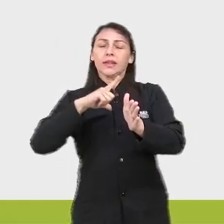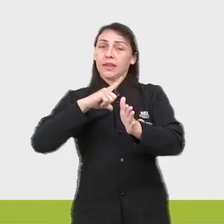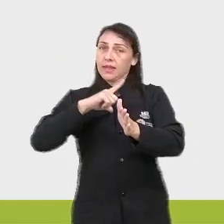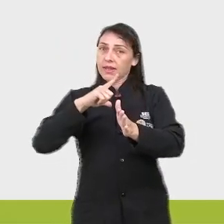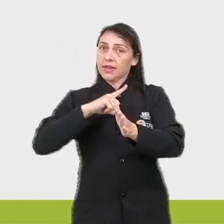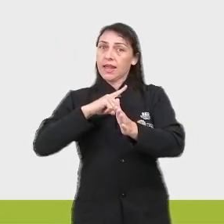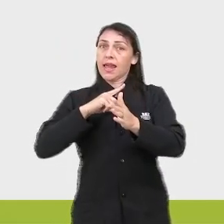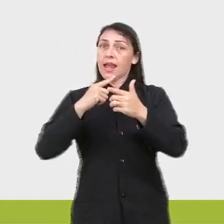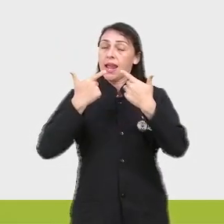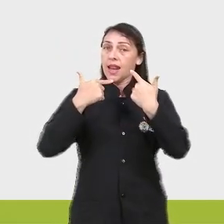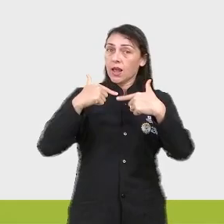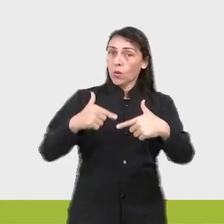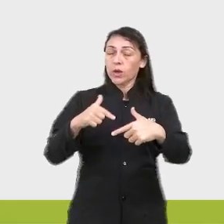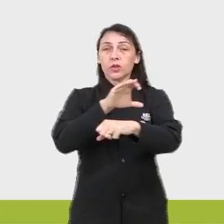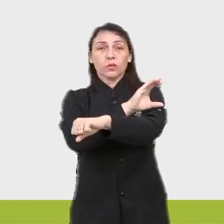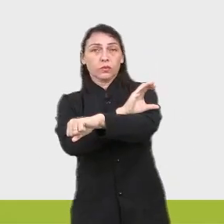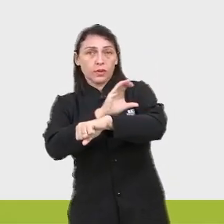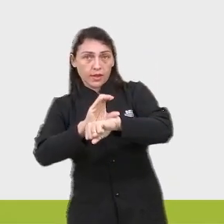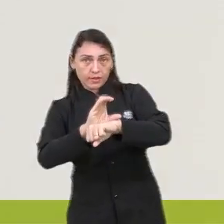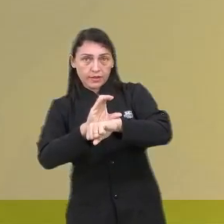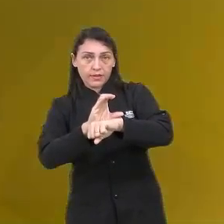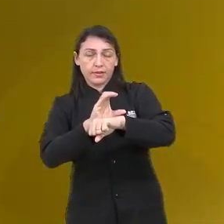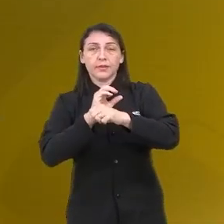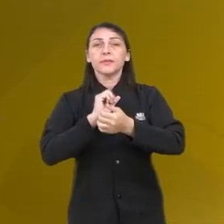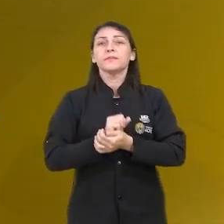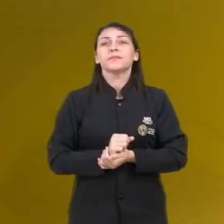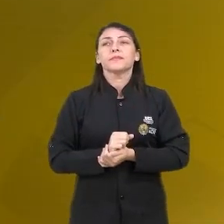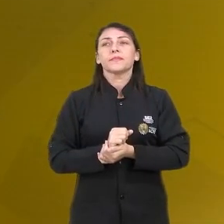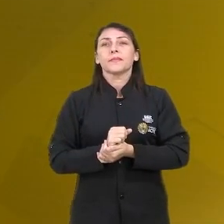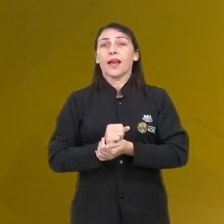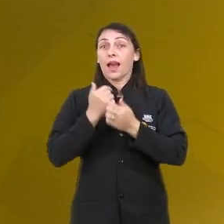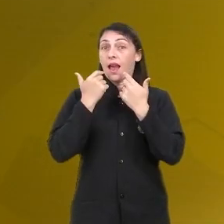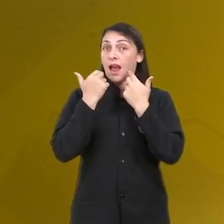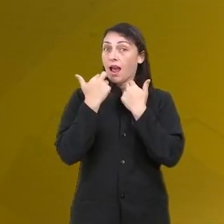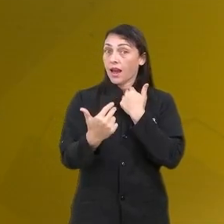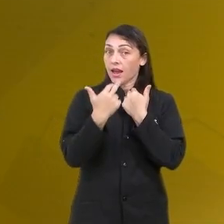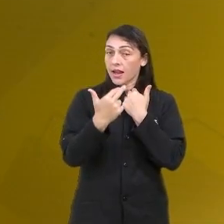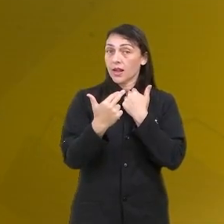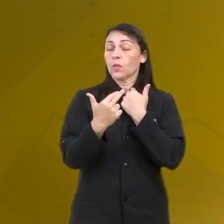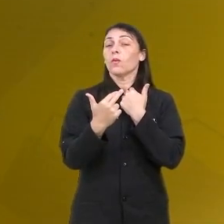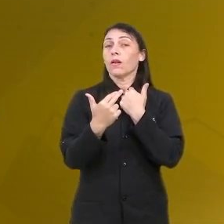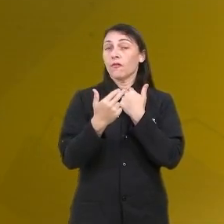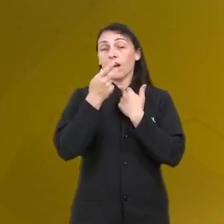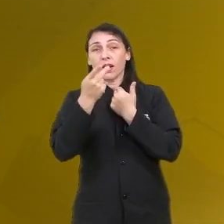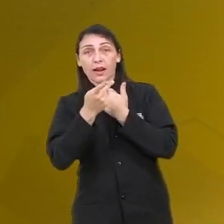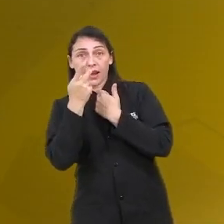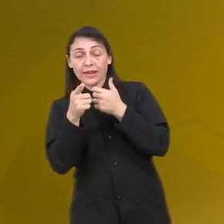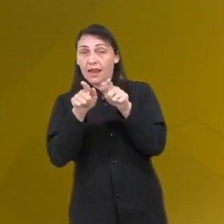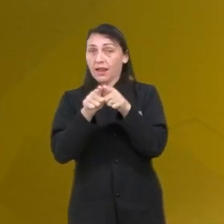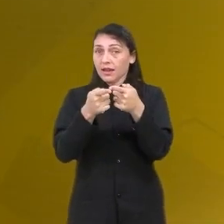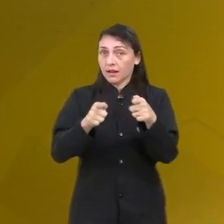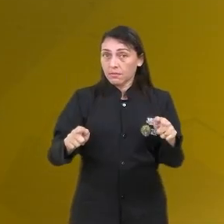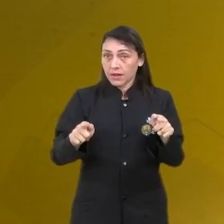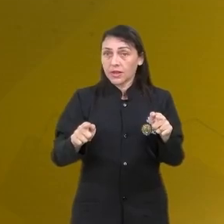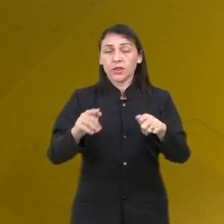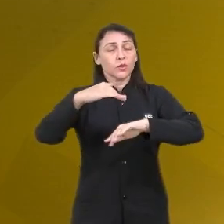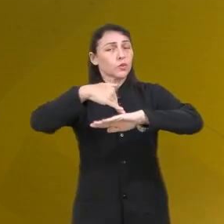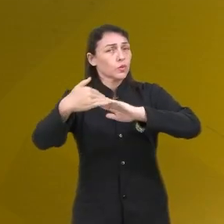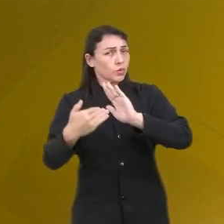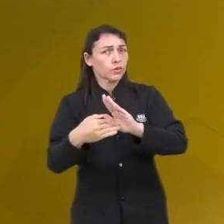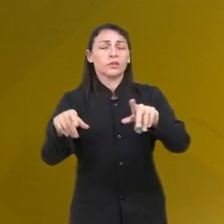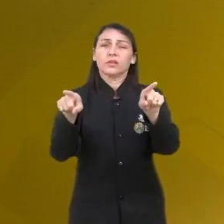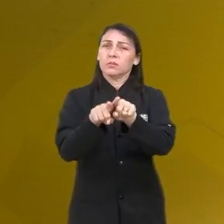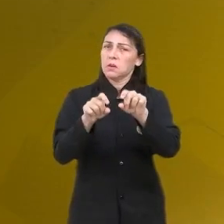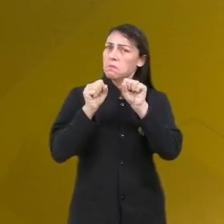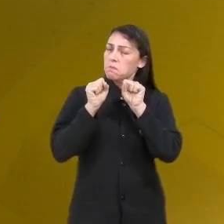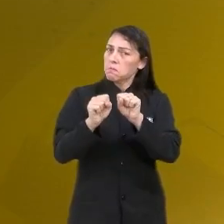aspectos linguístico-culturais. Ou seja, a língua, o idioma, a gramática, tudo isso também